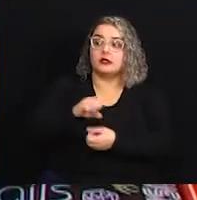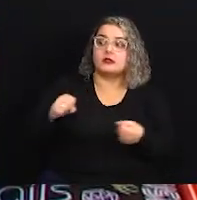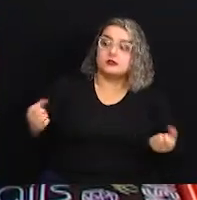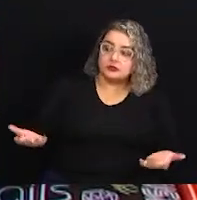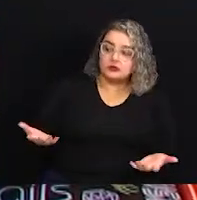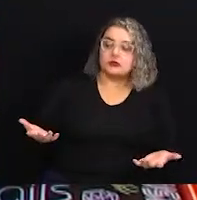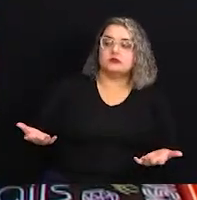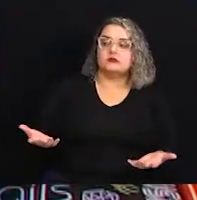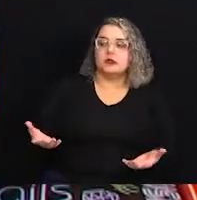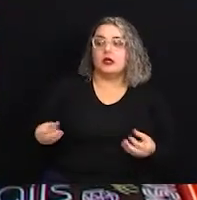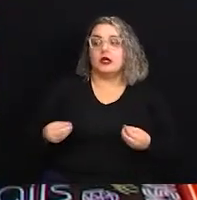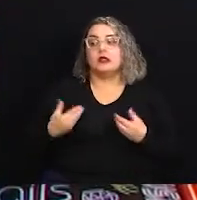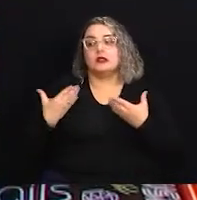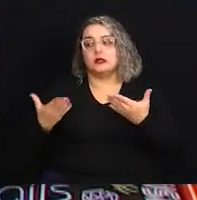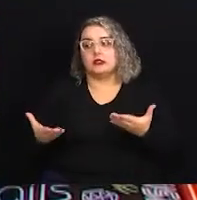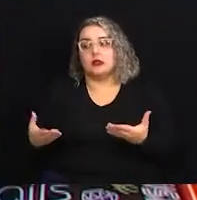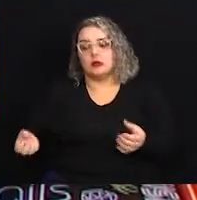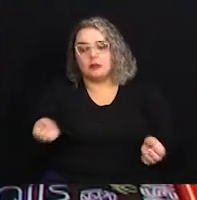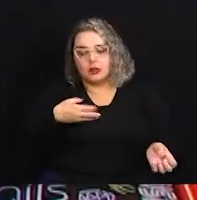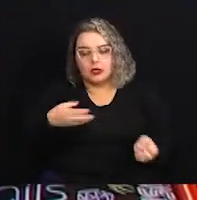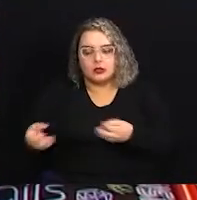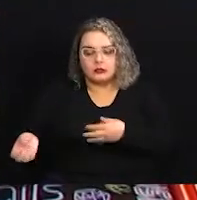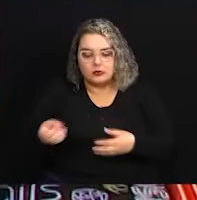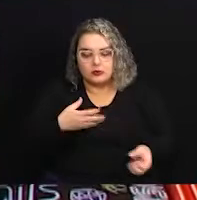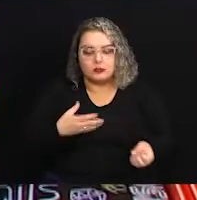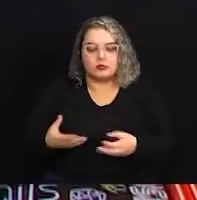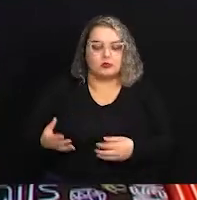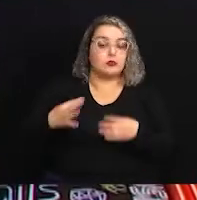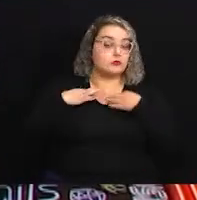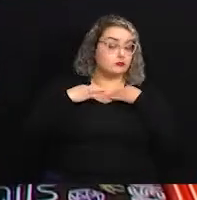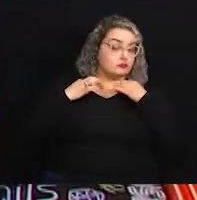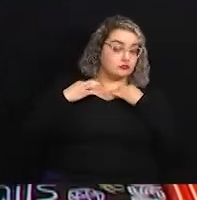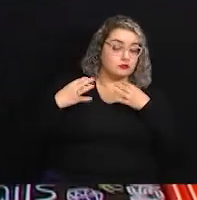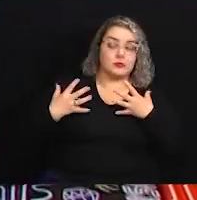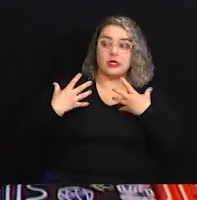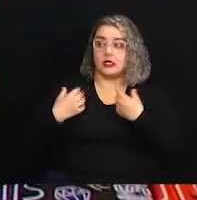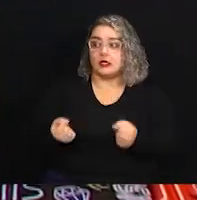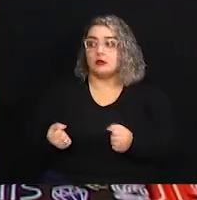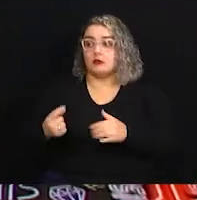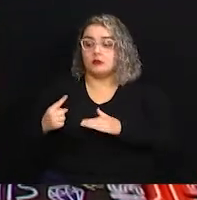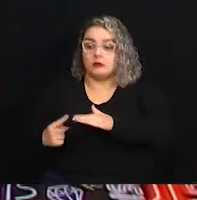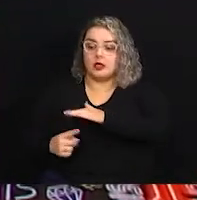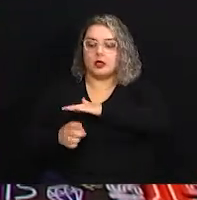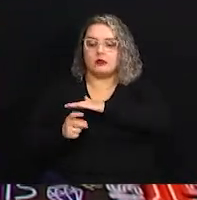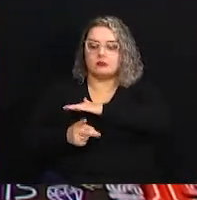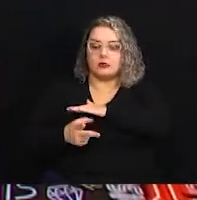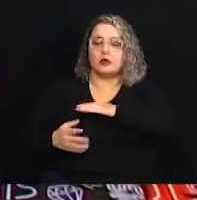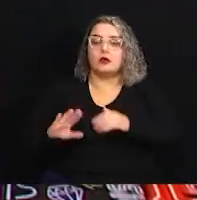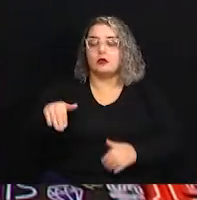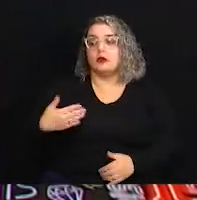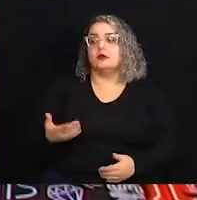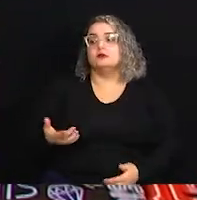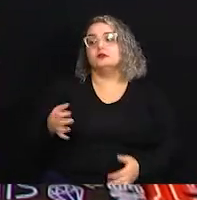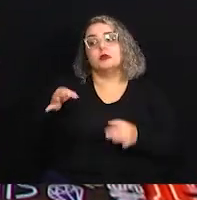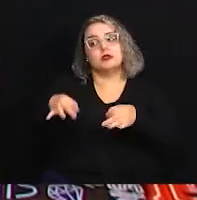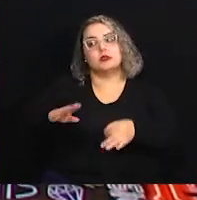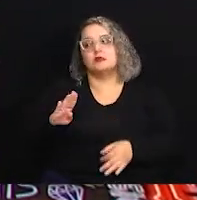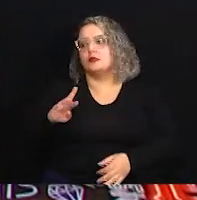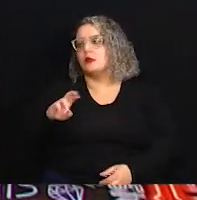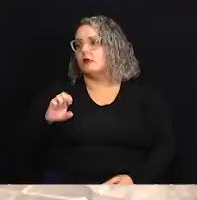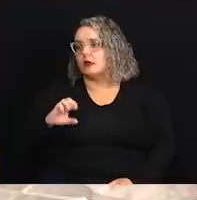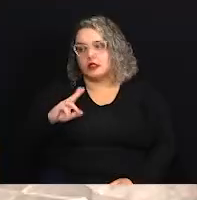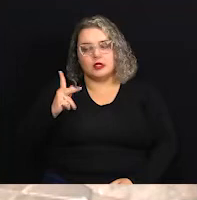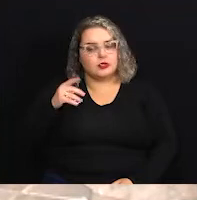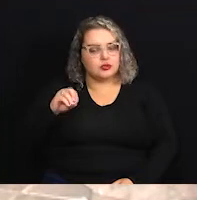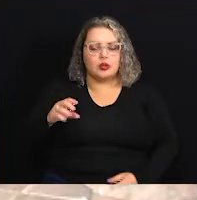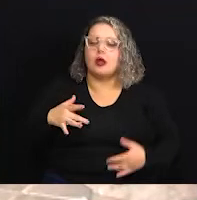sustentabilidade e tal, dar uma cara nova para as peças, até mesmo como a gente recebe alguns fornecedores, como não dá certo aqui para o brechó, a